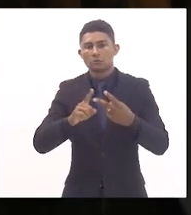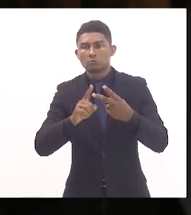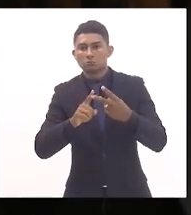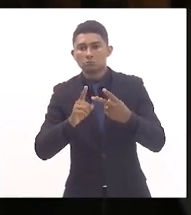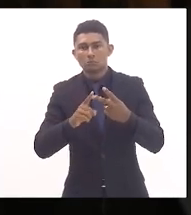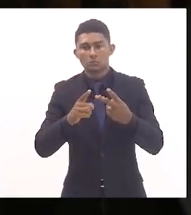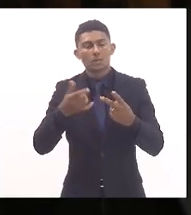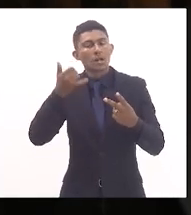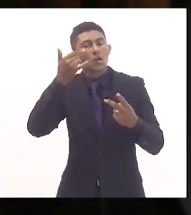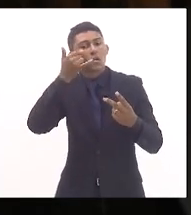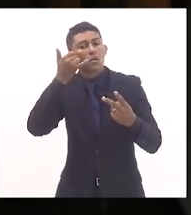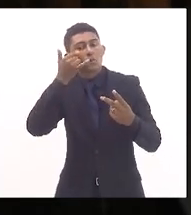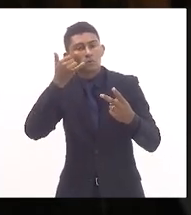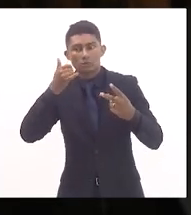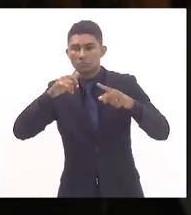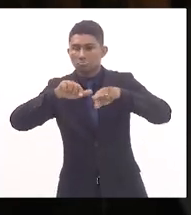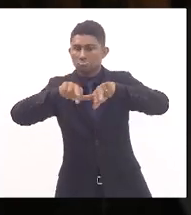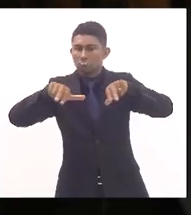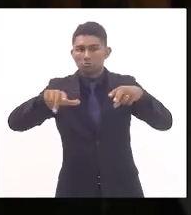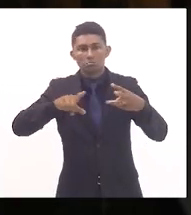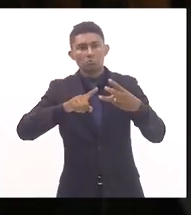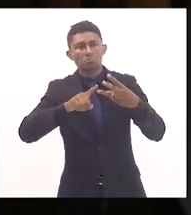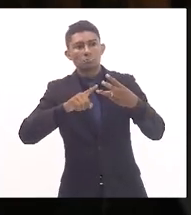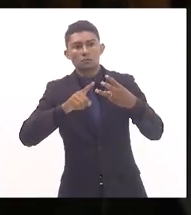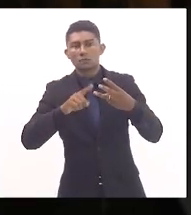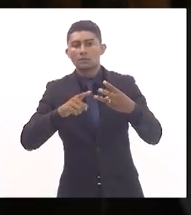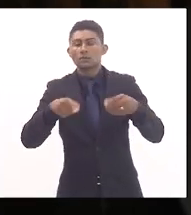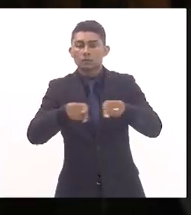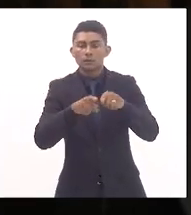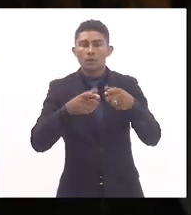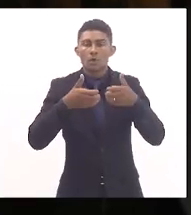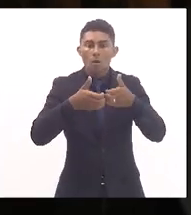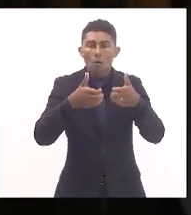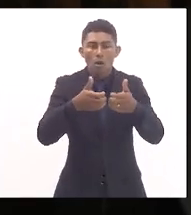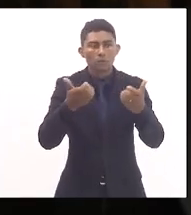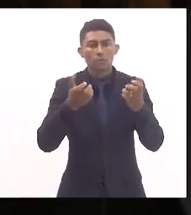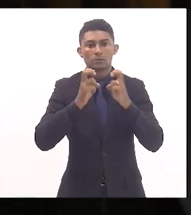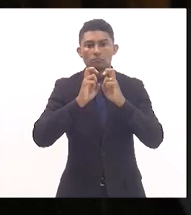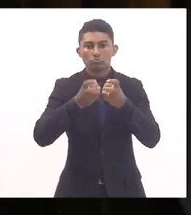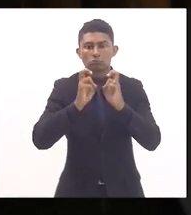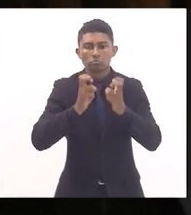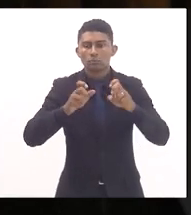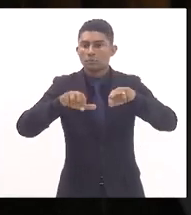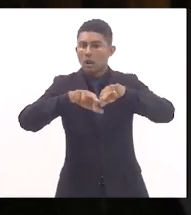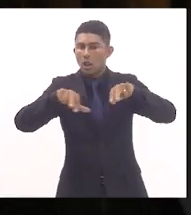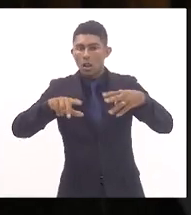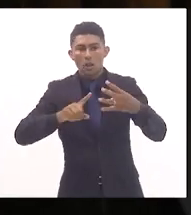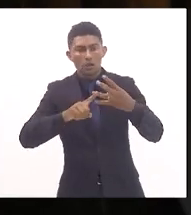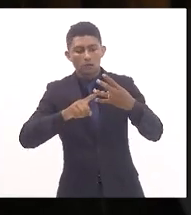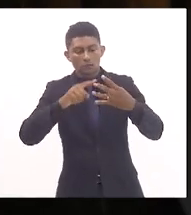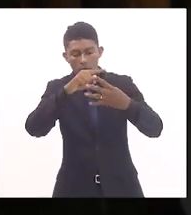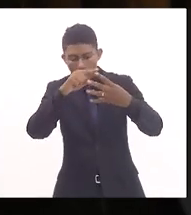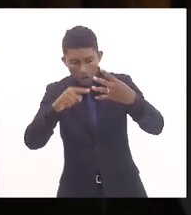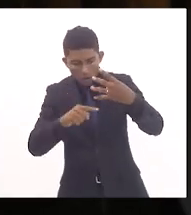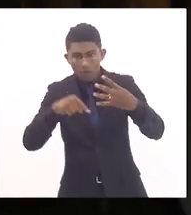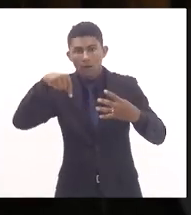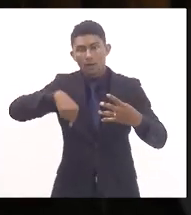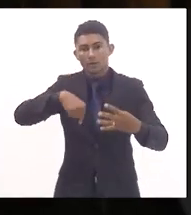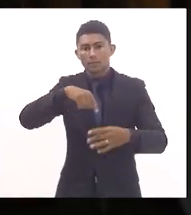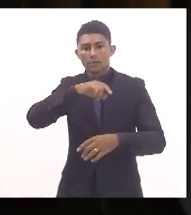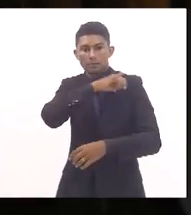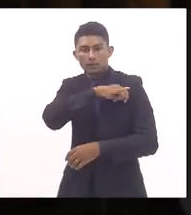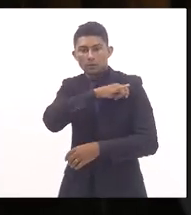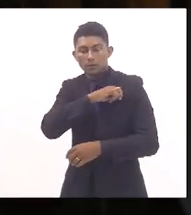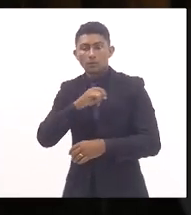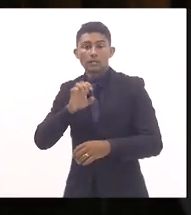de telecomunicação e transporte o filé mignon entre aspas da arrecadação do Estado